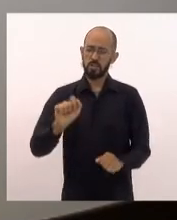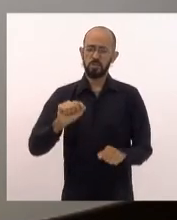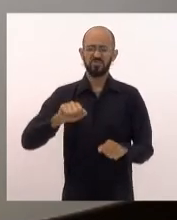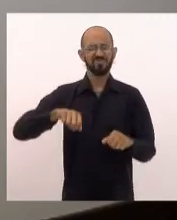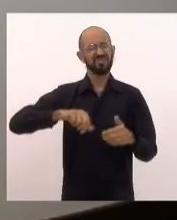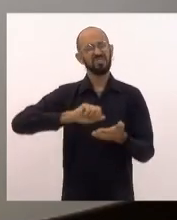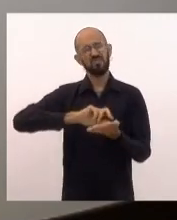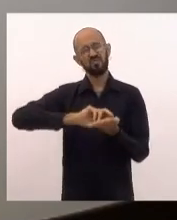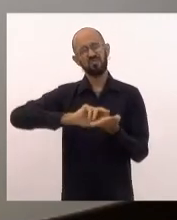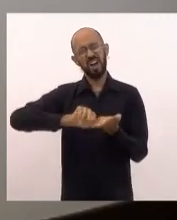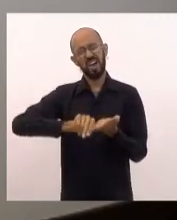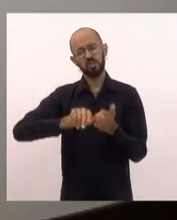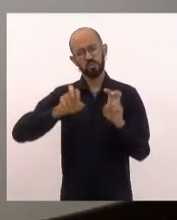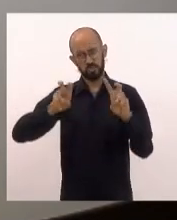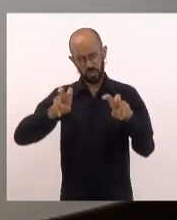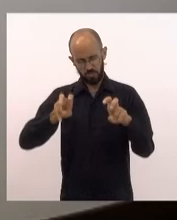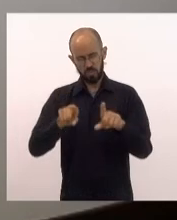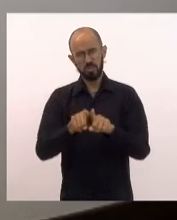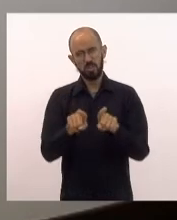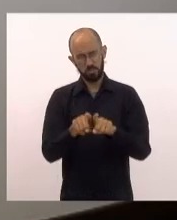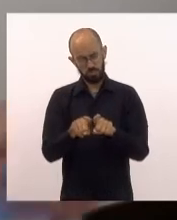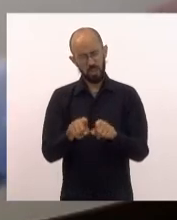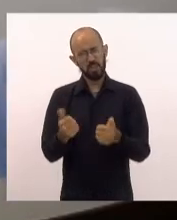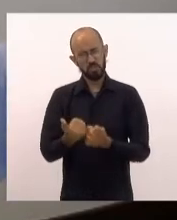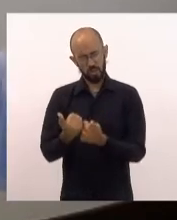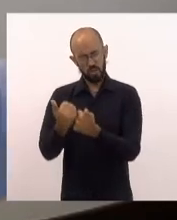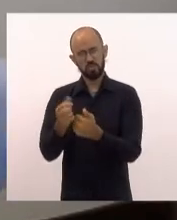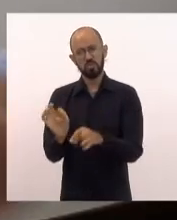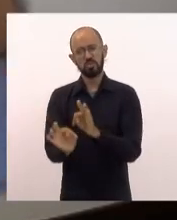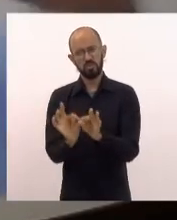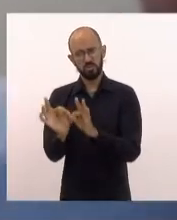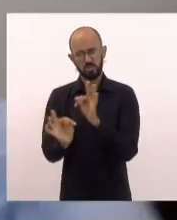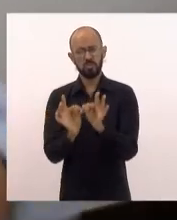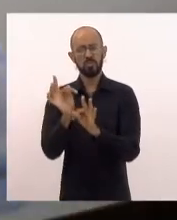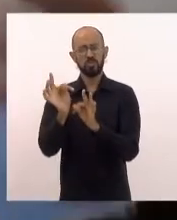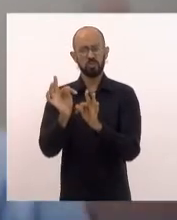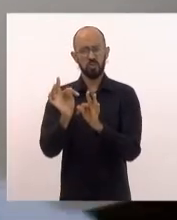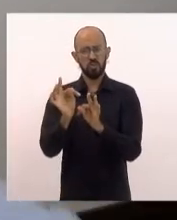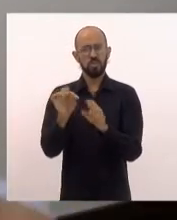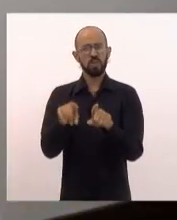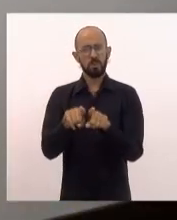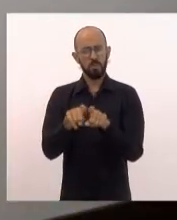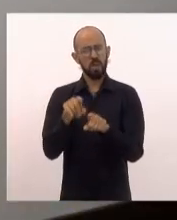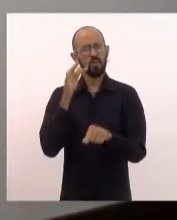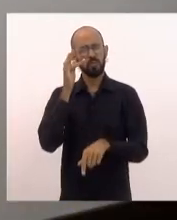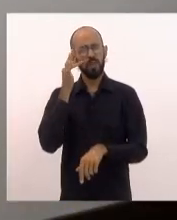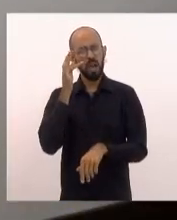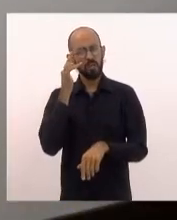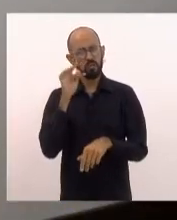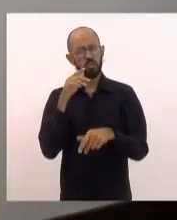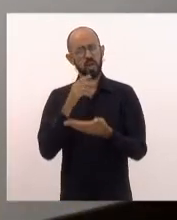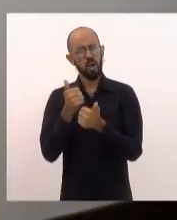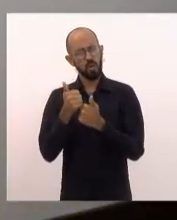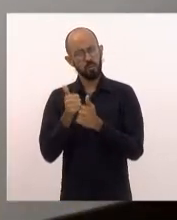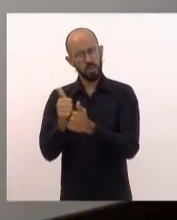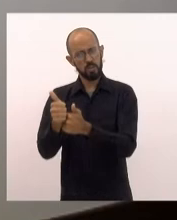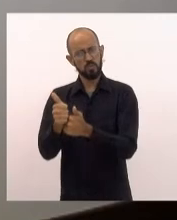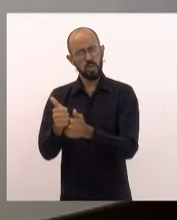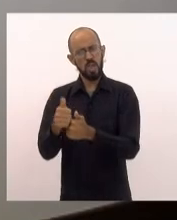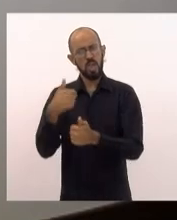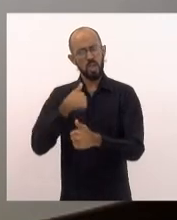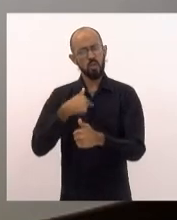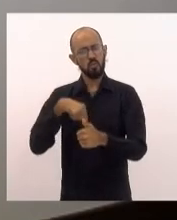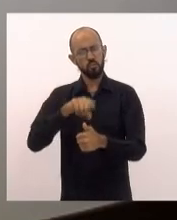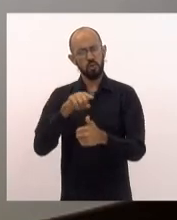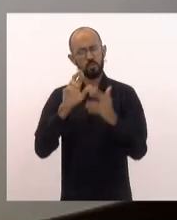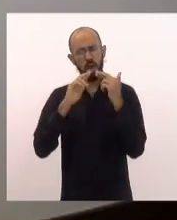temas, inclusive sobre esse. Deputado Flávio Serafim, deputado Sérgio Fernandes, são deputados que também têm acompanhado essa pauta. Estive com o secretário e o